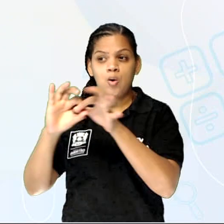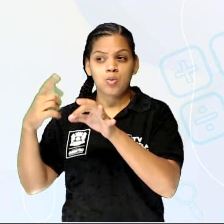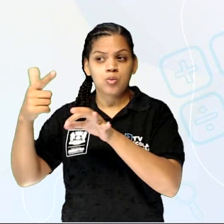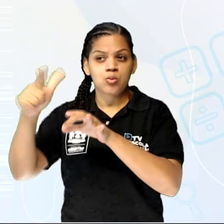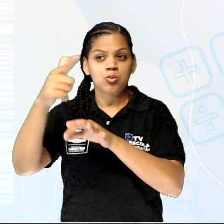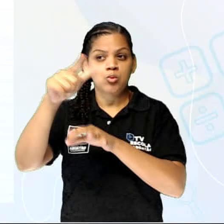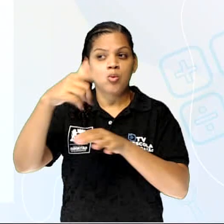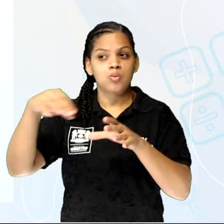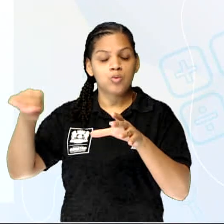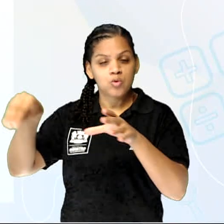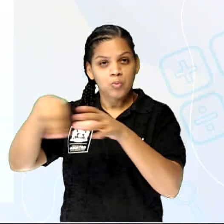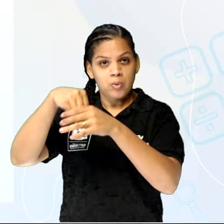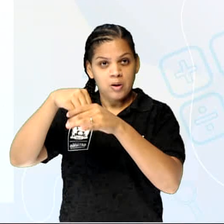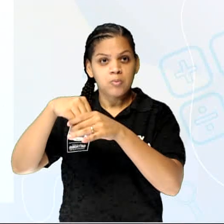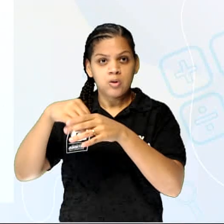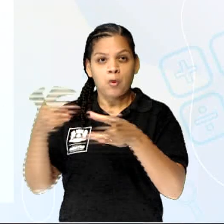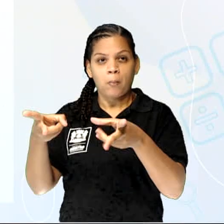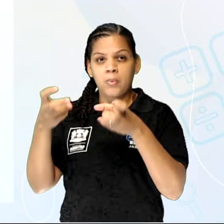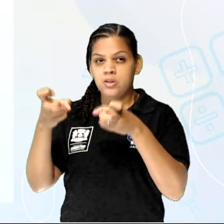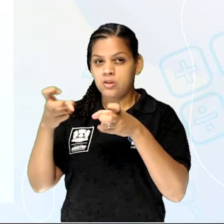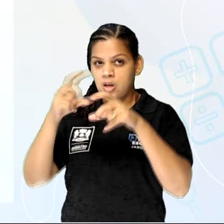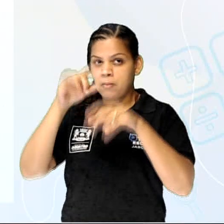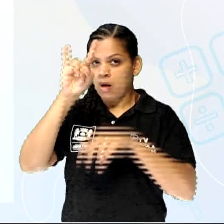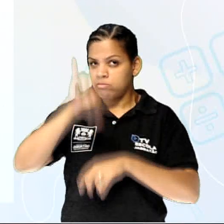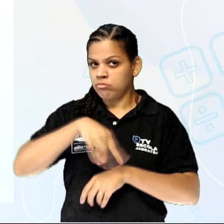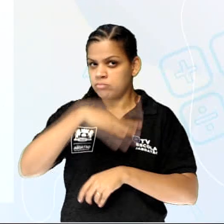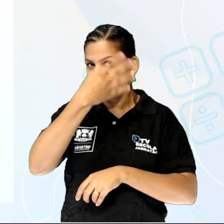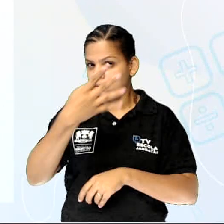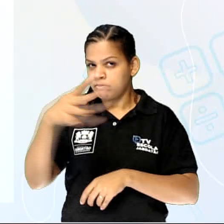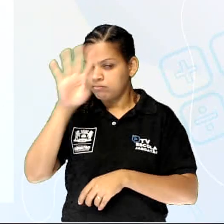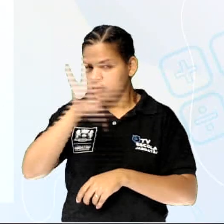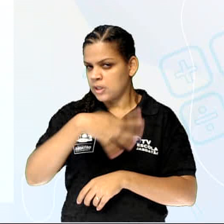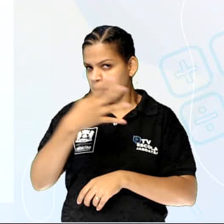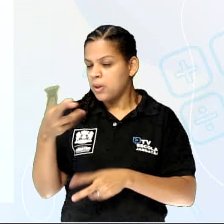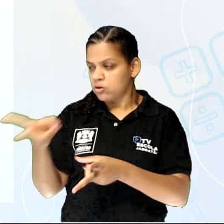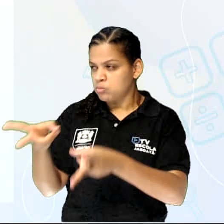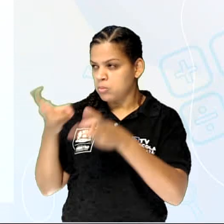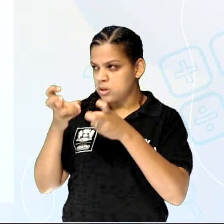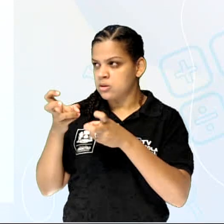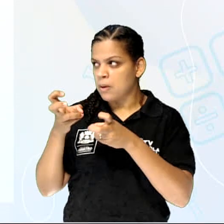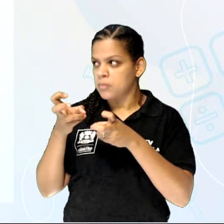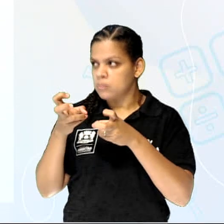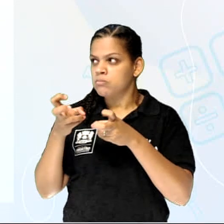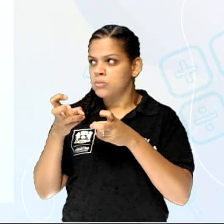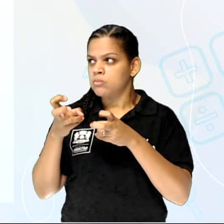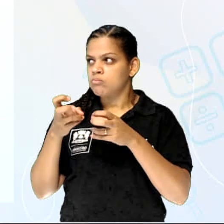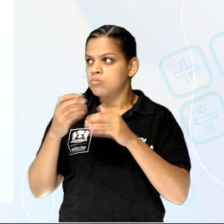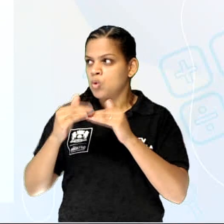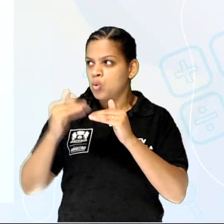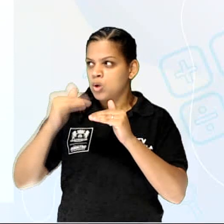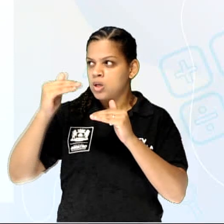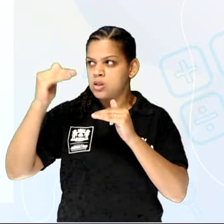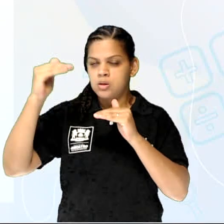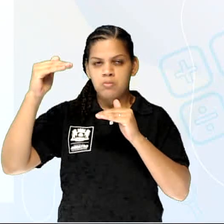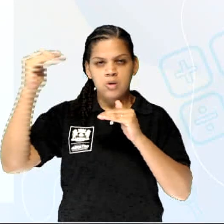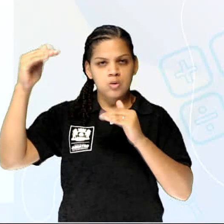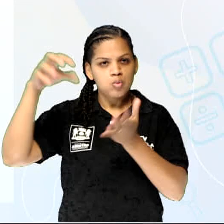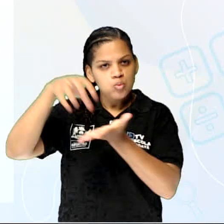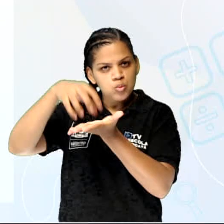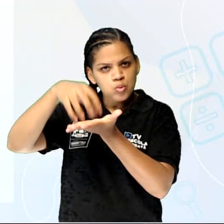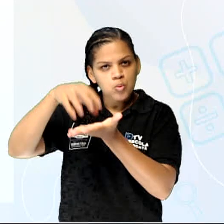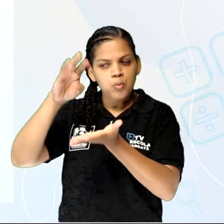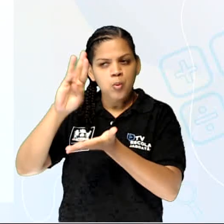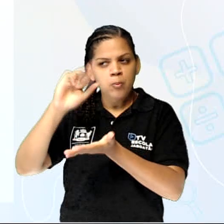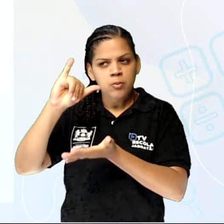o crescimento no ano. Então a gente tem nessa tabela aí uma previsão de crescimento dos BRICS em 2019.